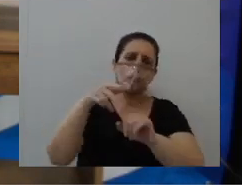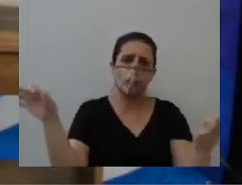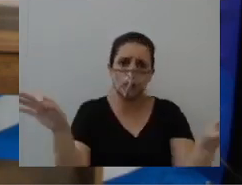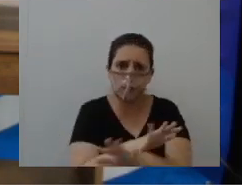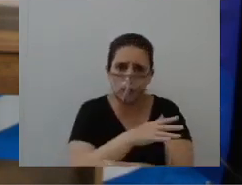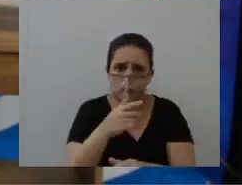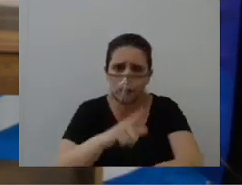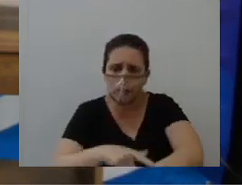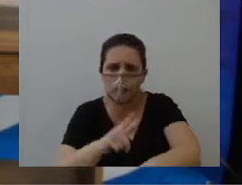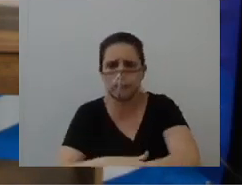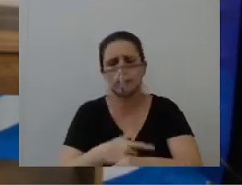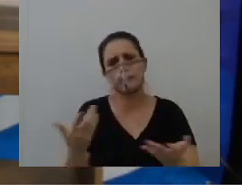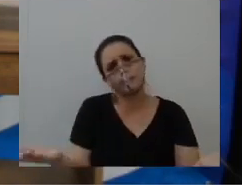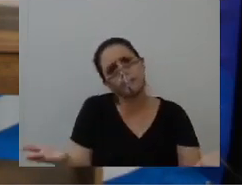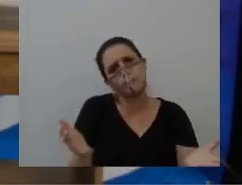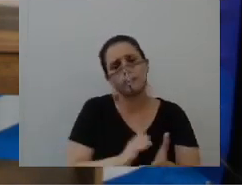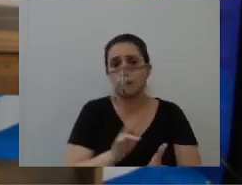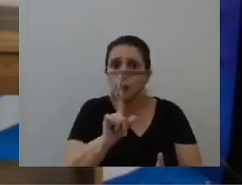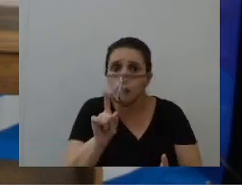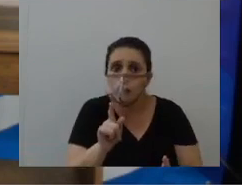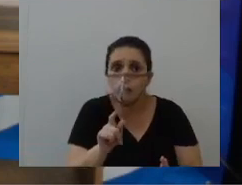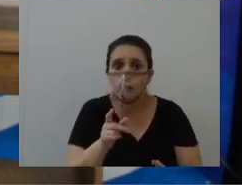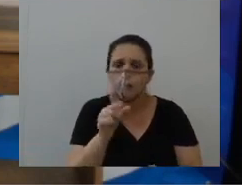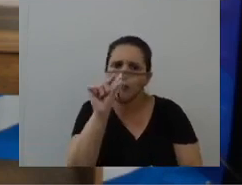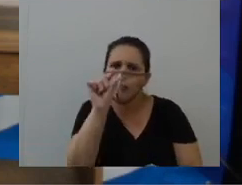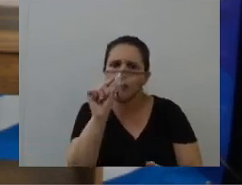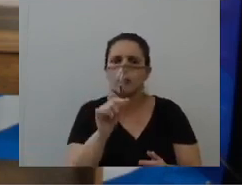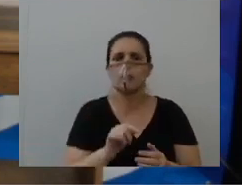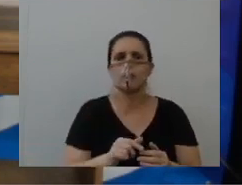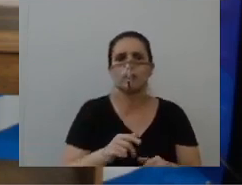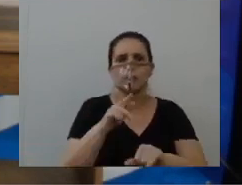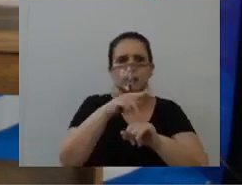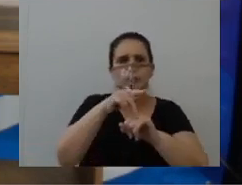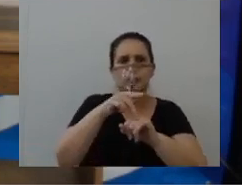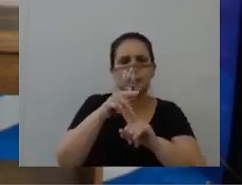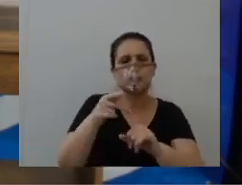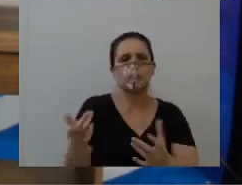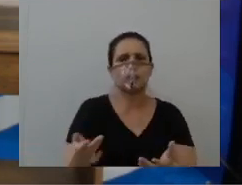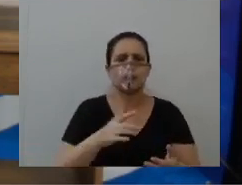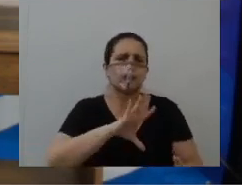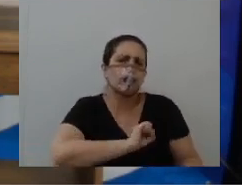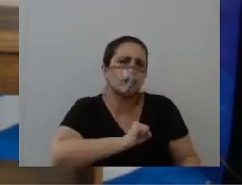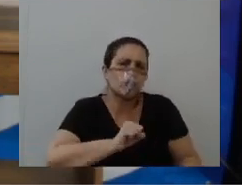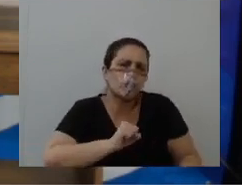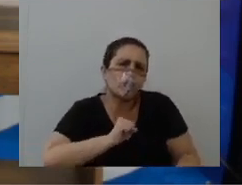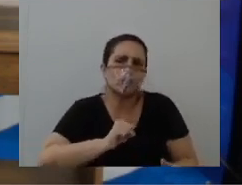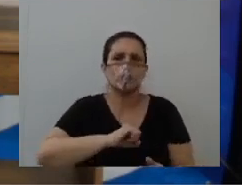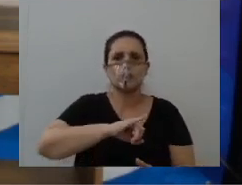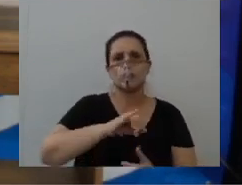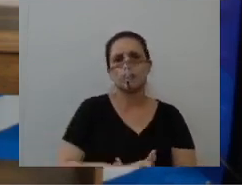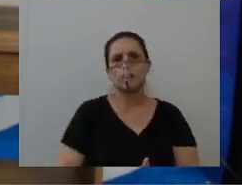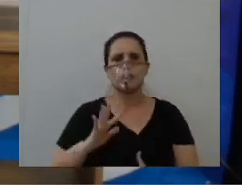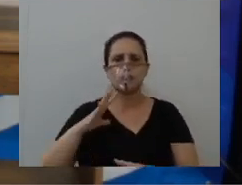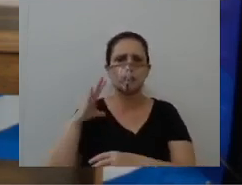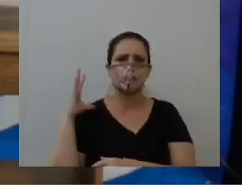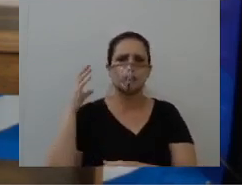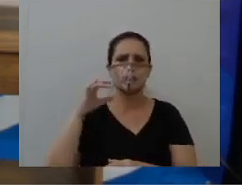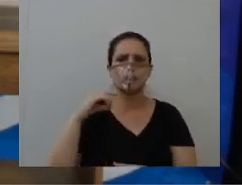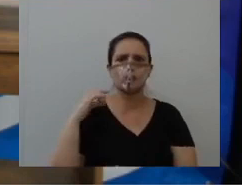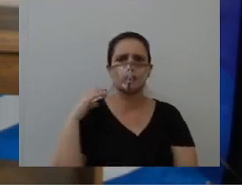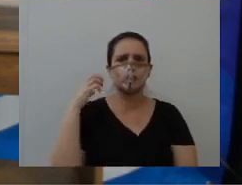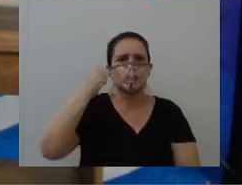tempo? Eita, então, não? Mais um pouquinho, então, Petrolina. Juazeiro, Petrolina, tenho que